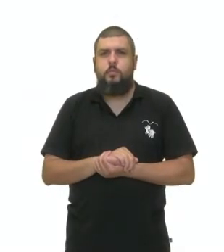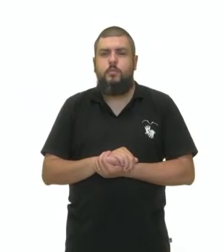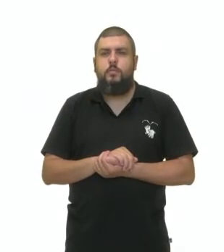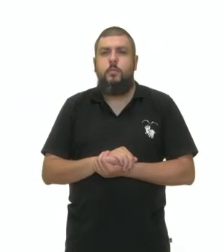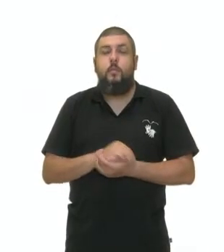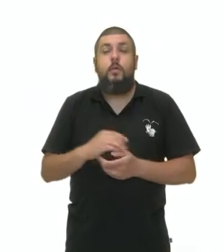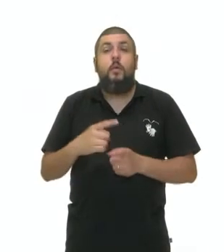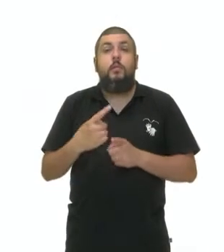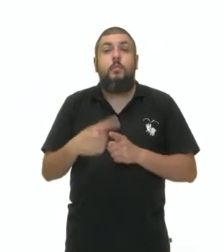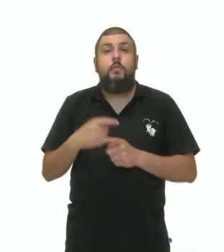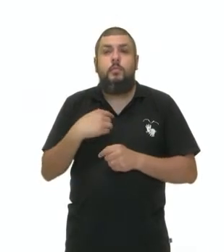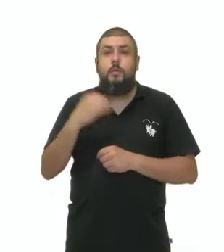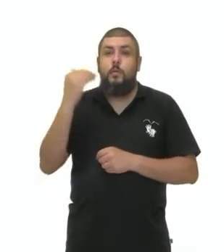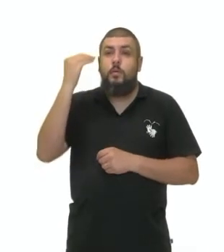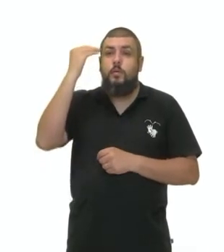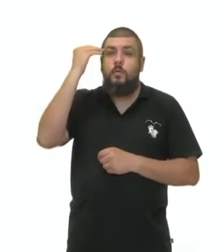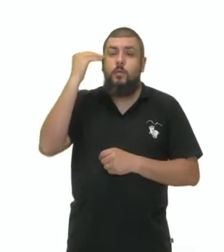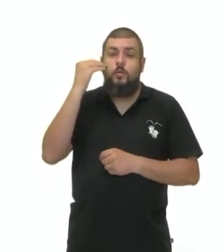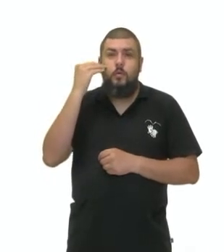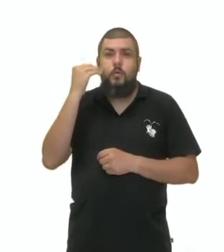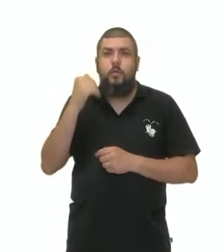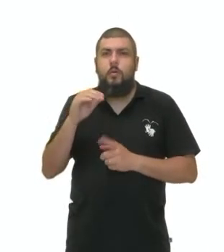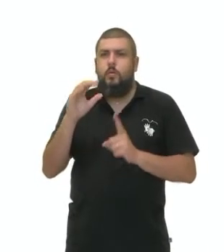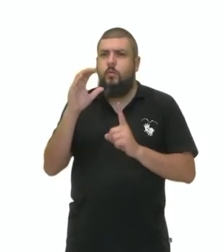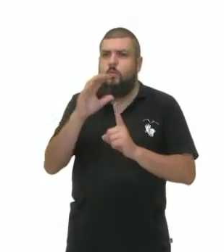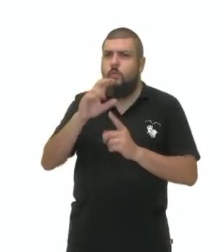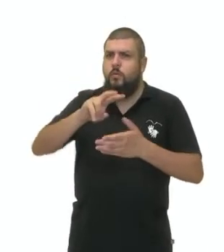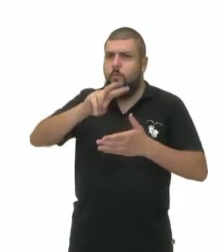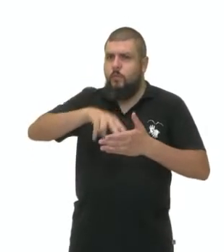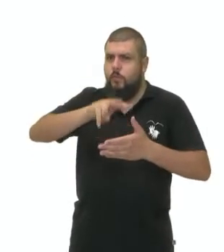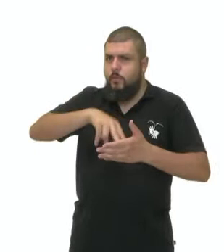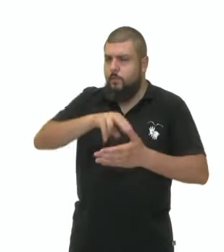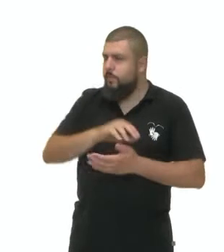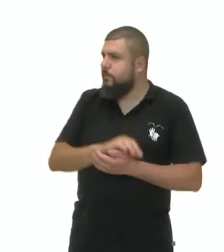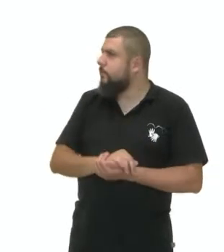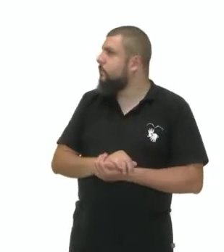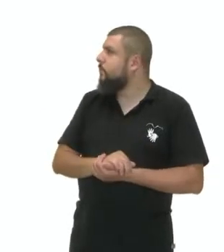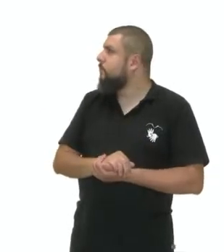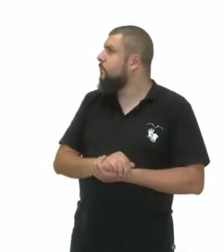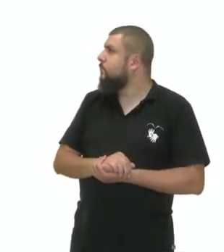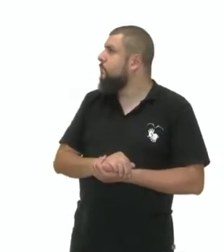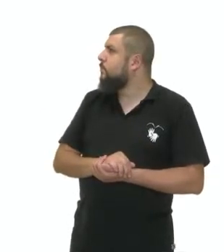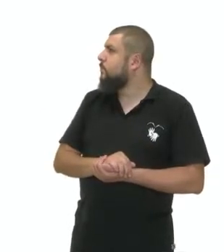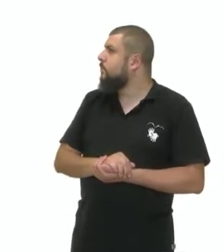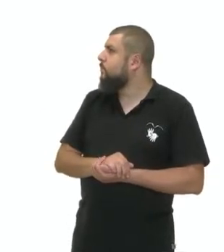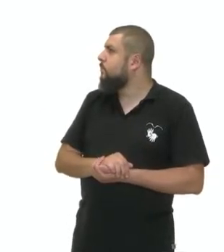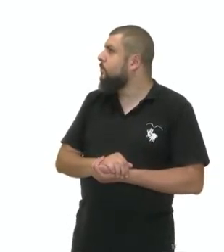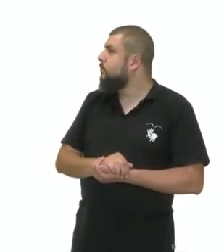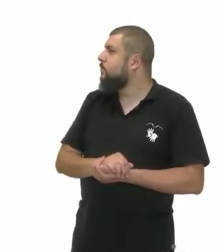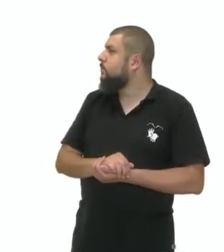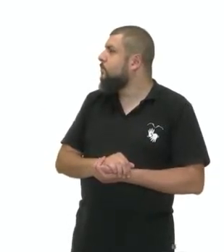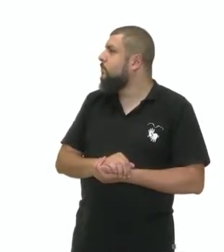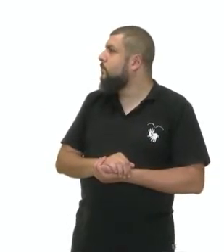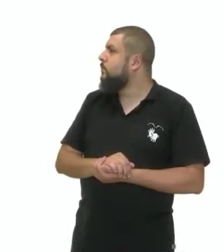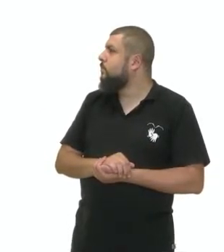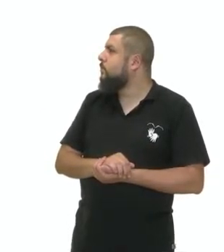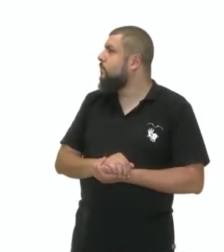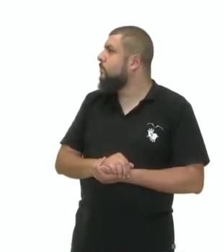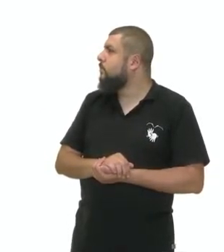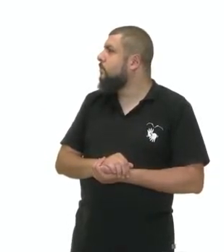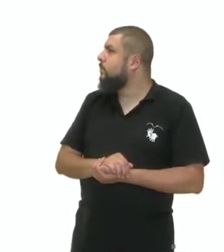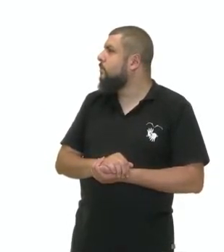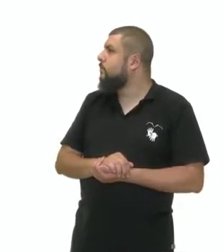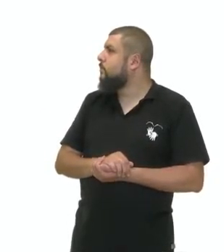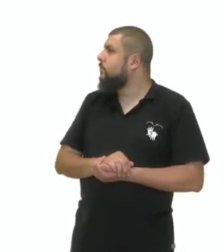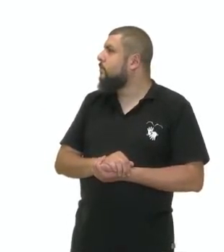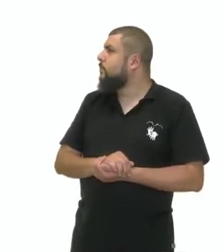são constantemente influenciados por patrones de moda, pois estão rodeados de diversa publicidade dirigida